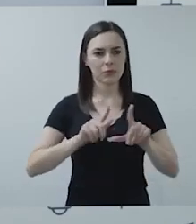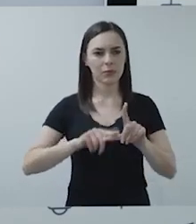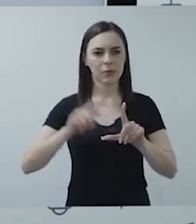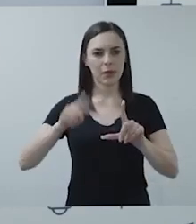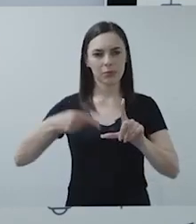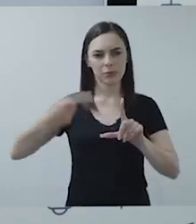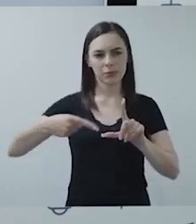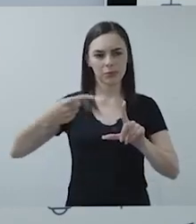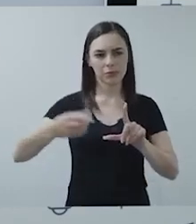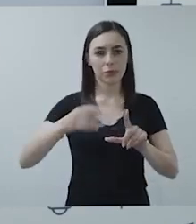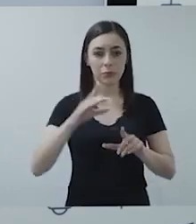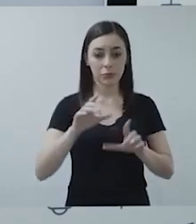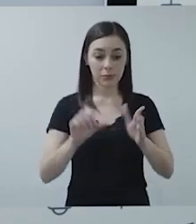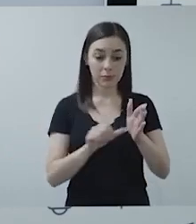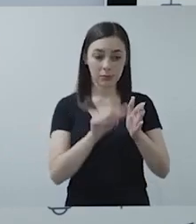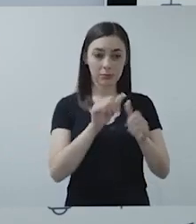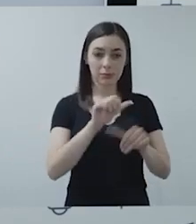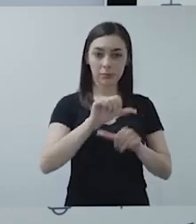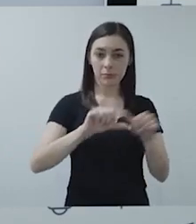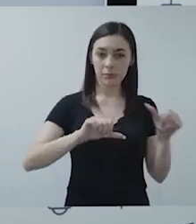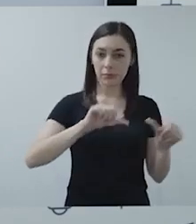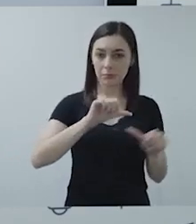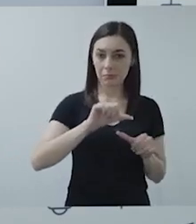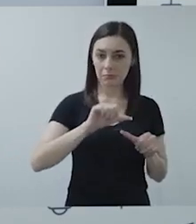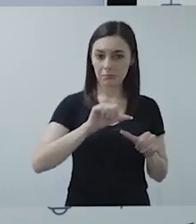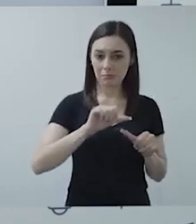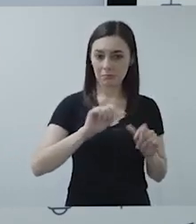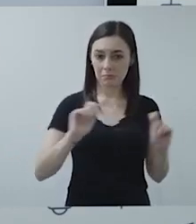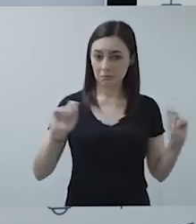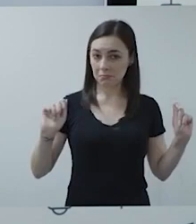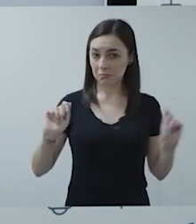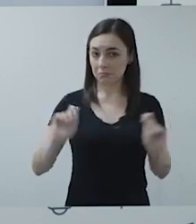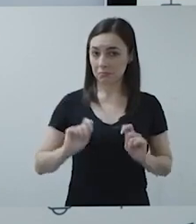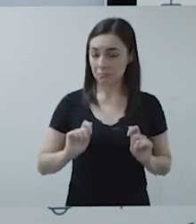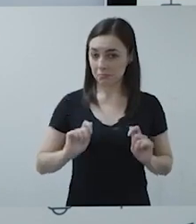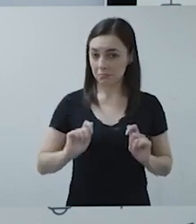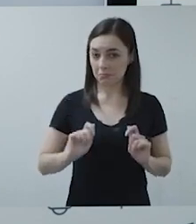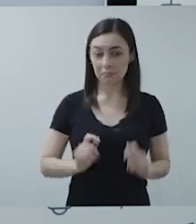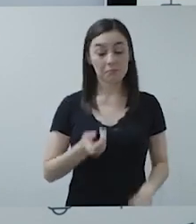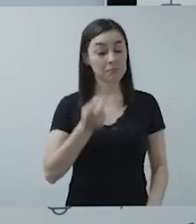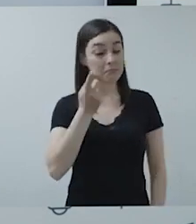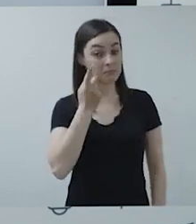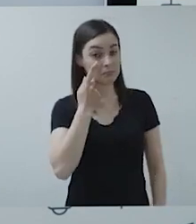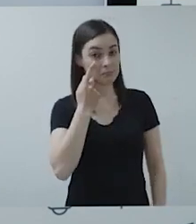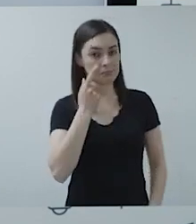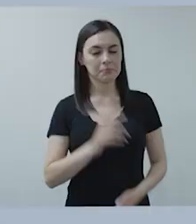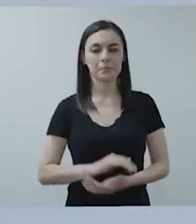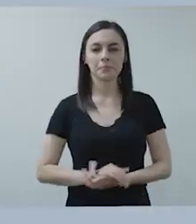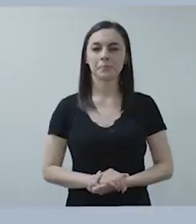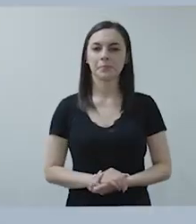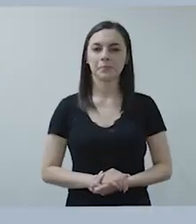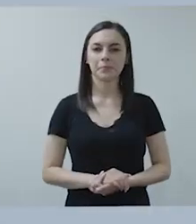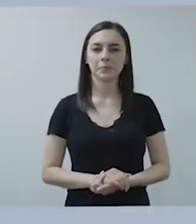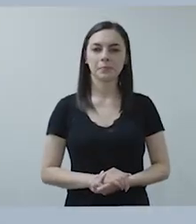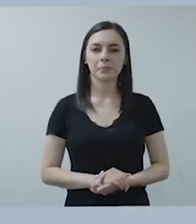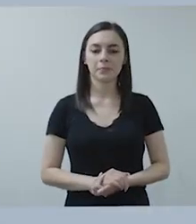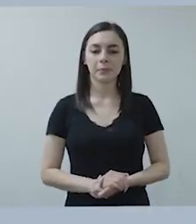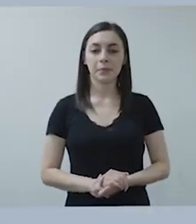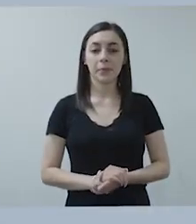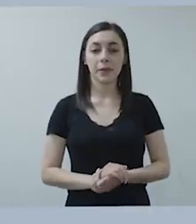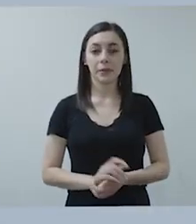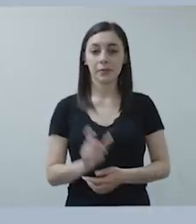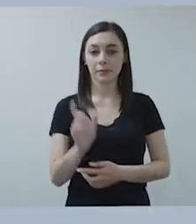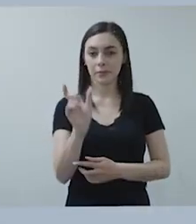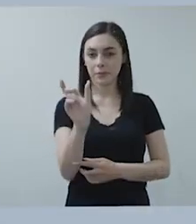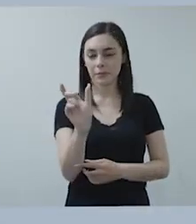só trocando a primeira letra? Será? Vamos ver. Então, a segunda palavra aqui,